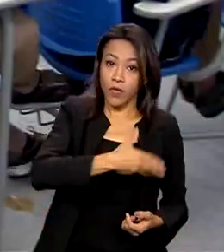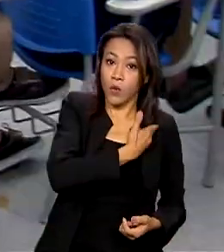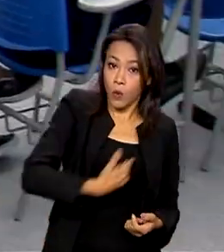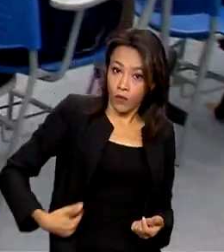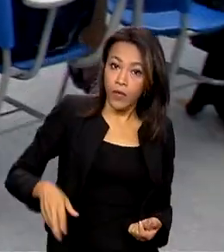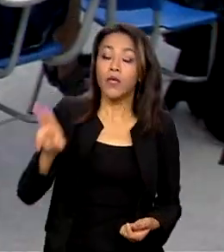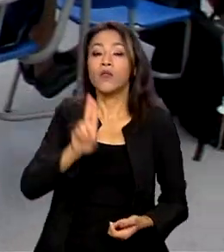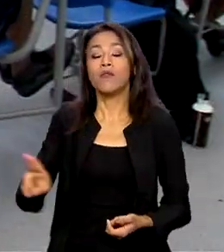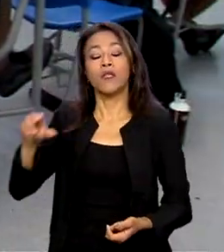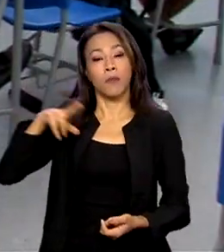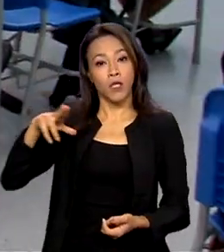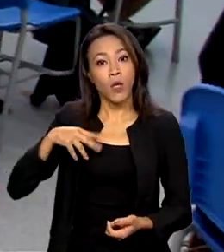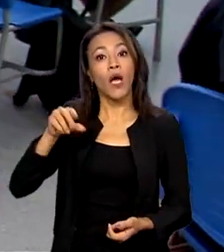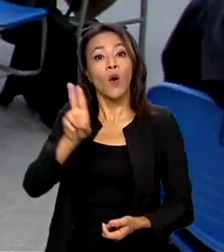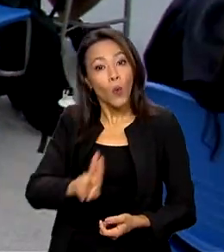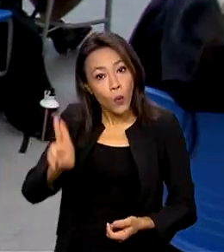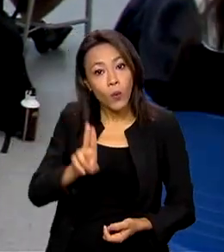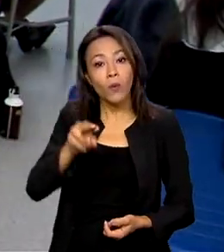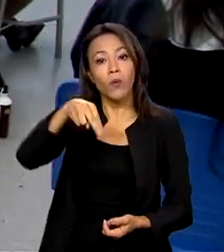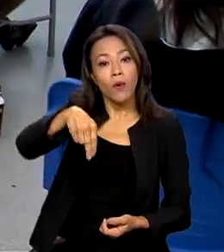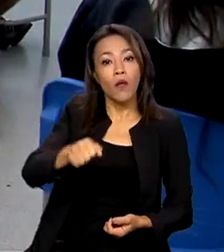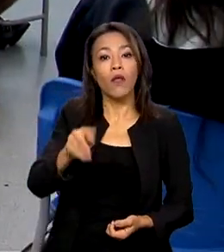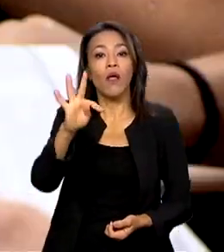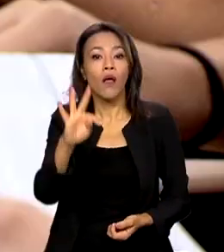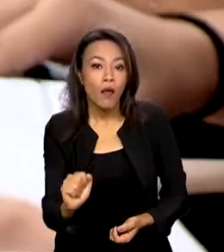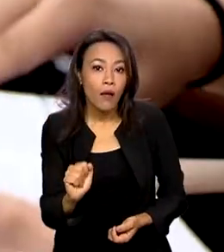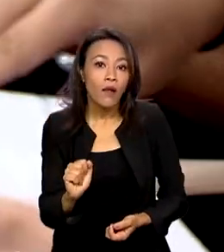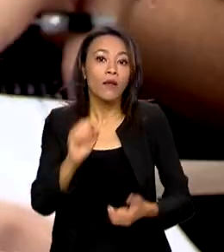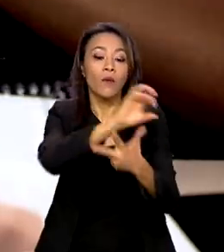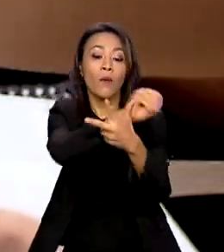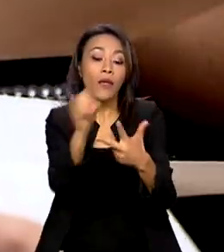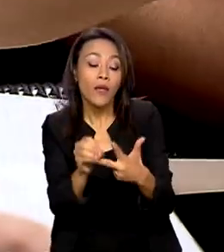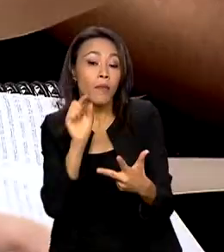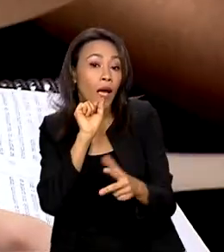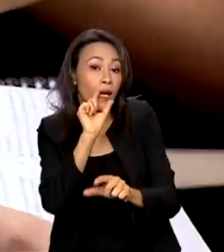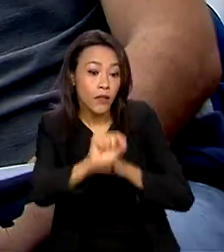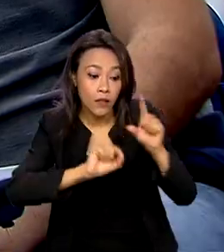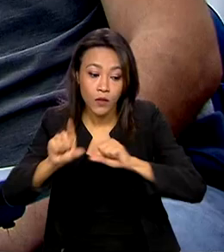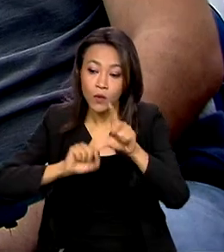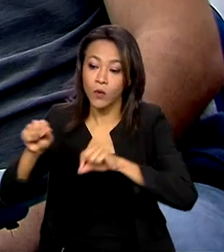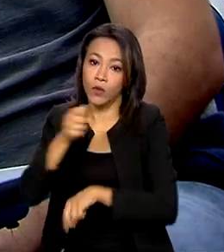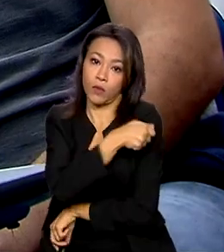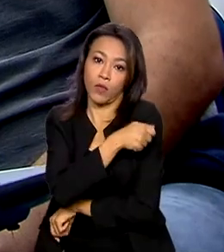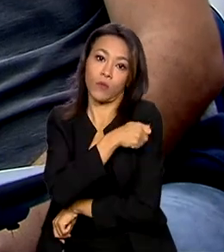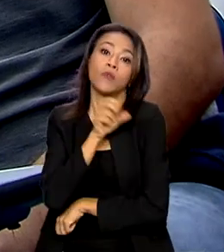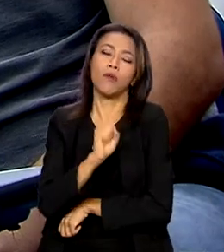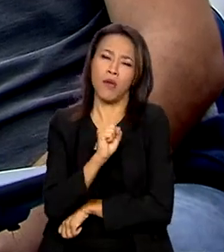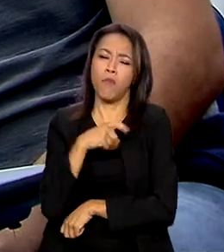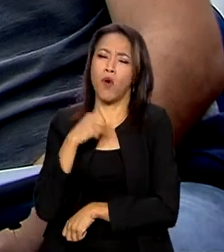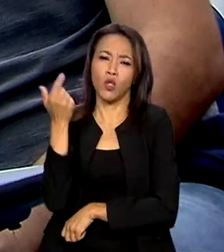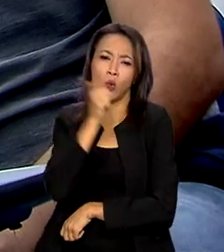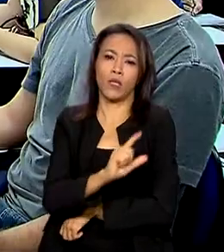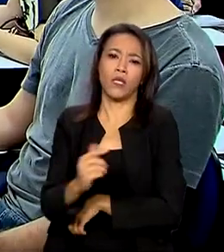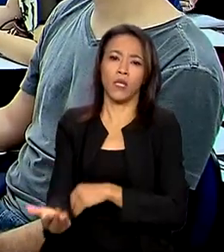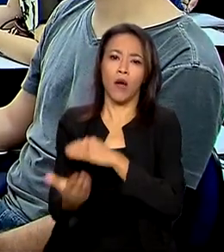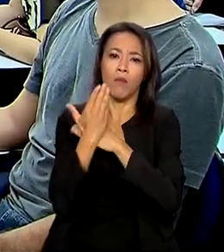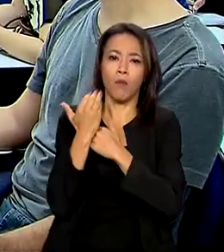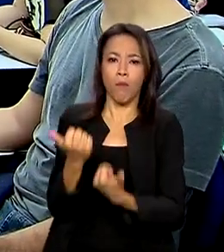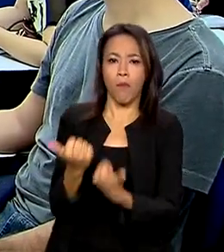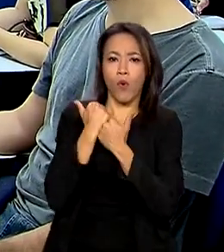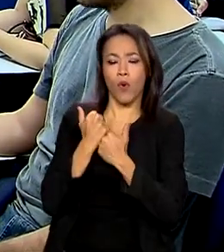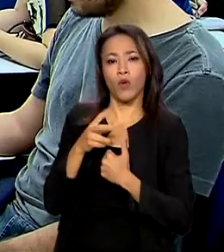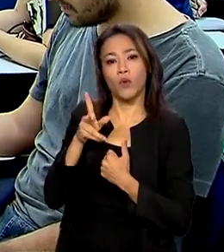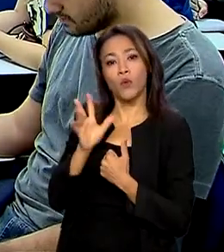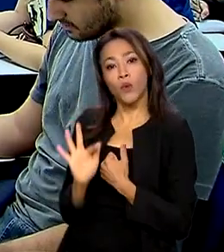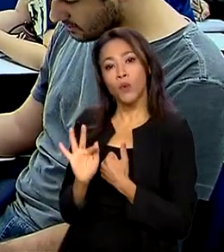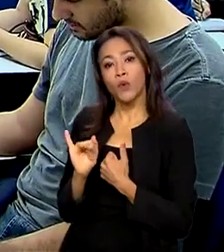ENEM como critério para selecionar os estudantes o resultado também vale para obter auxílios como FIES que é o